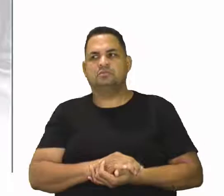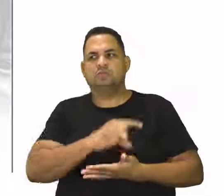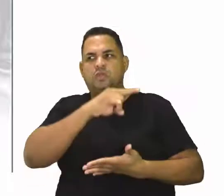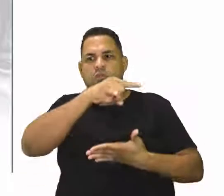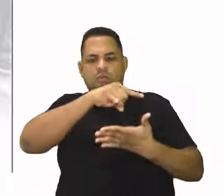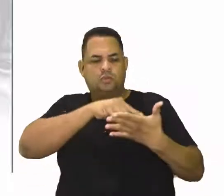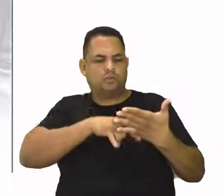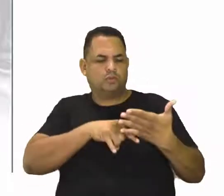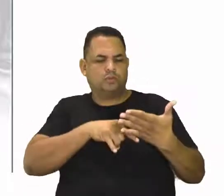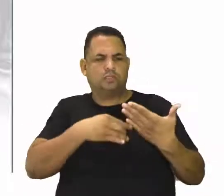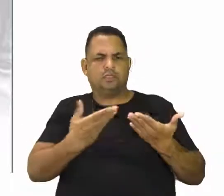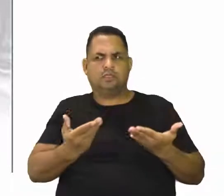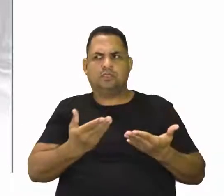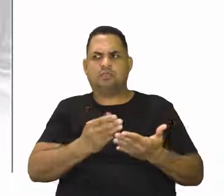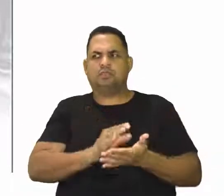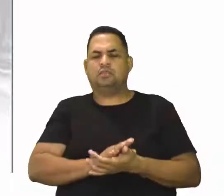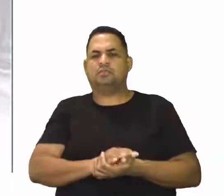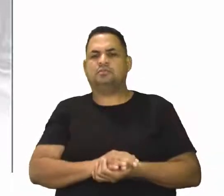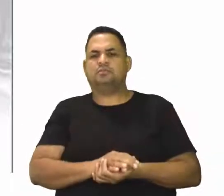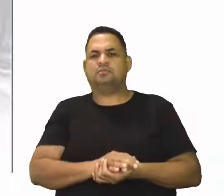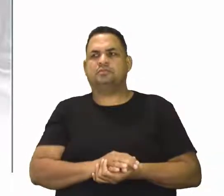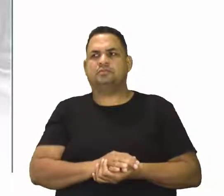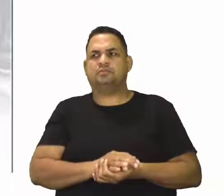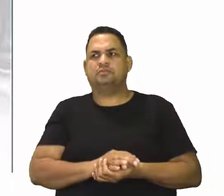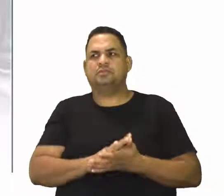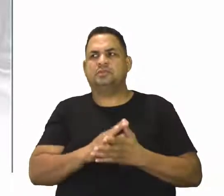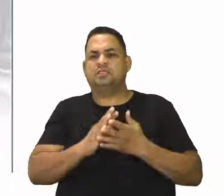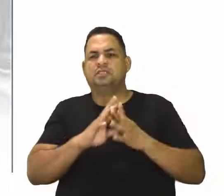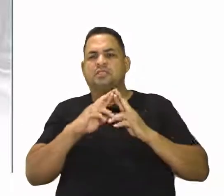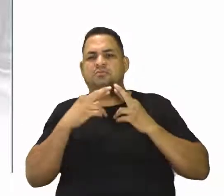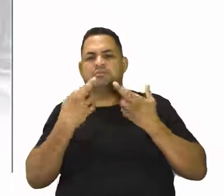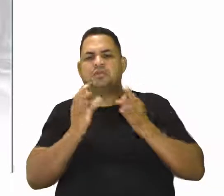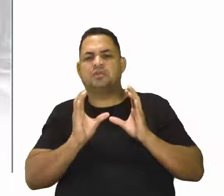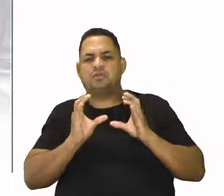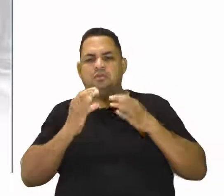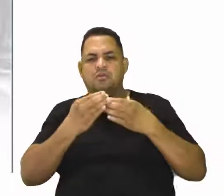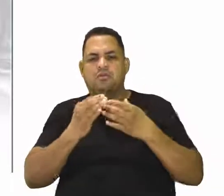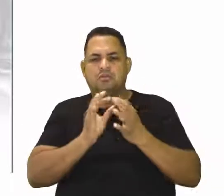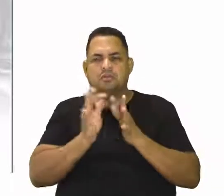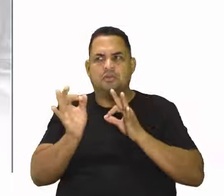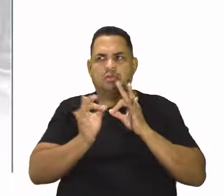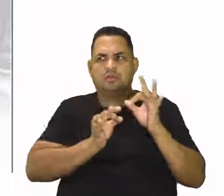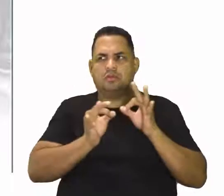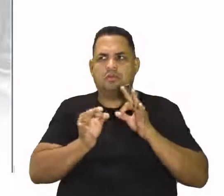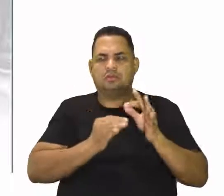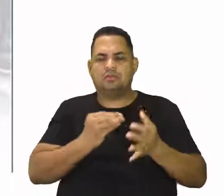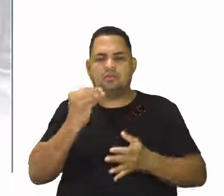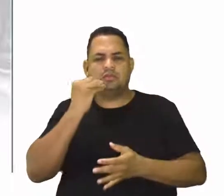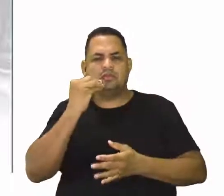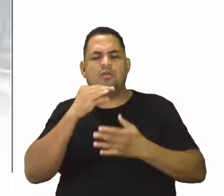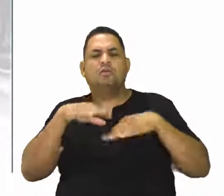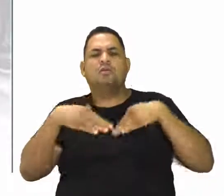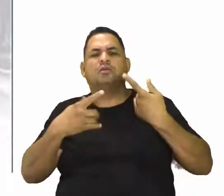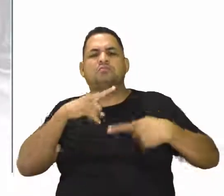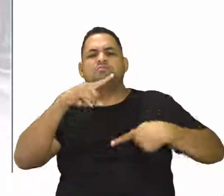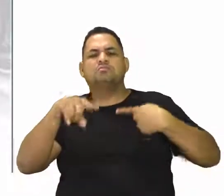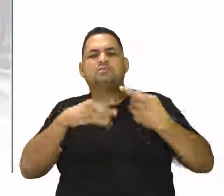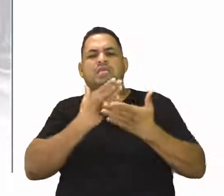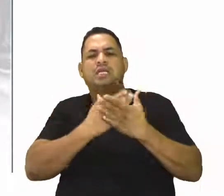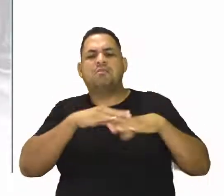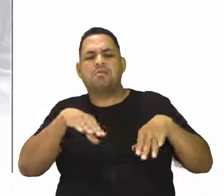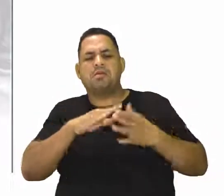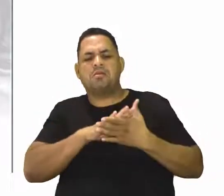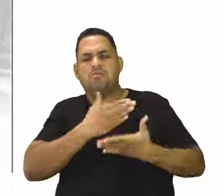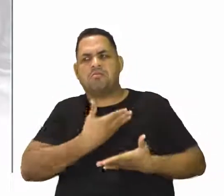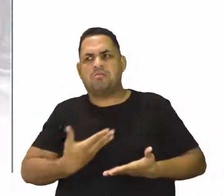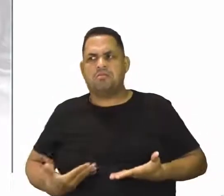doce e sua mãe tá aqui quer dizer que esse fórum esse grupo c'mon tenta Qual é a ideia de roubar o